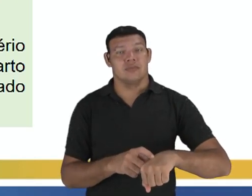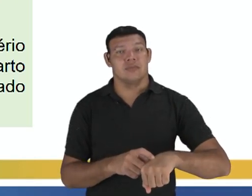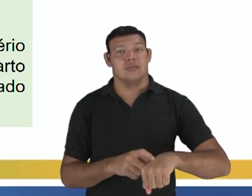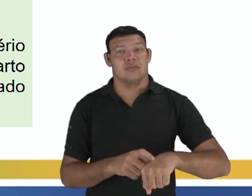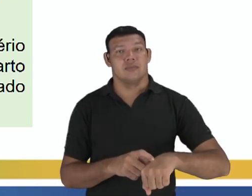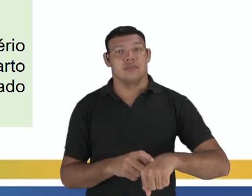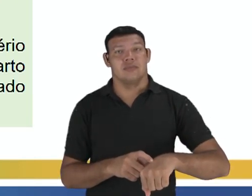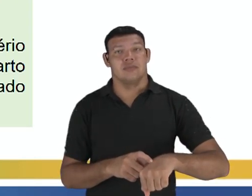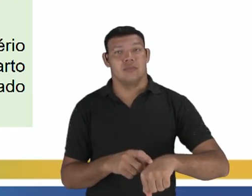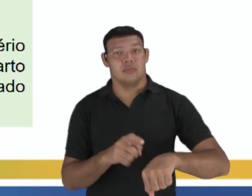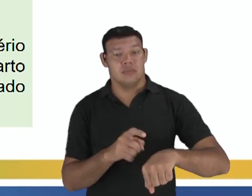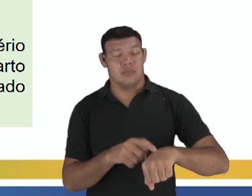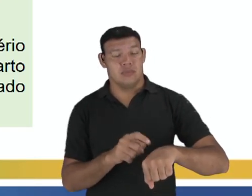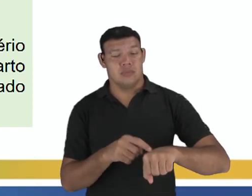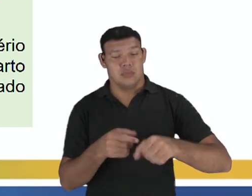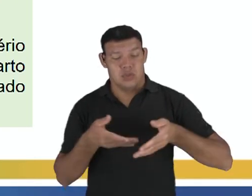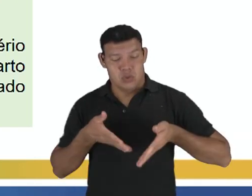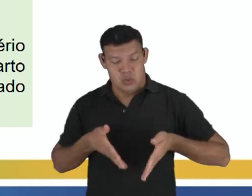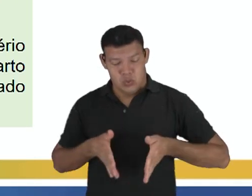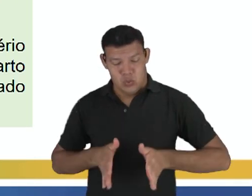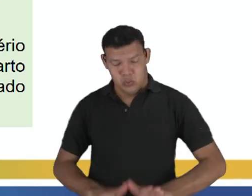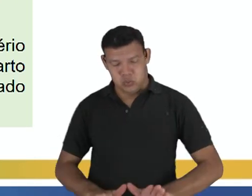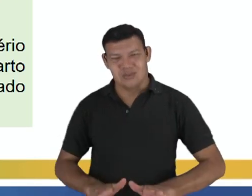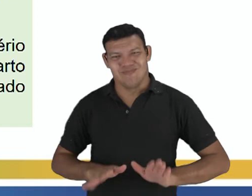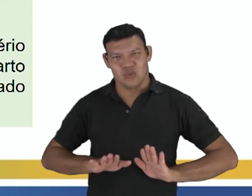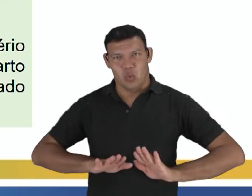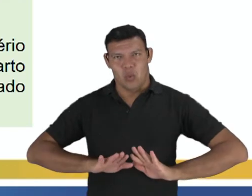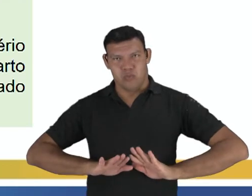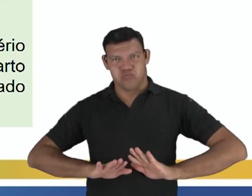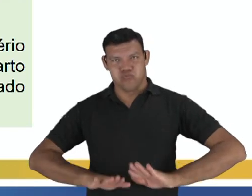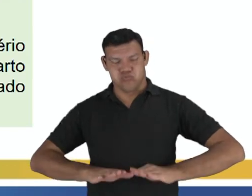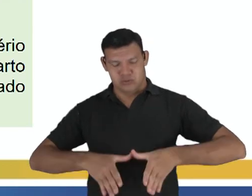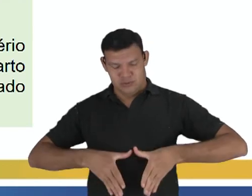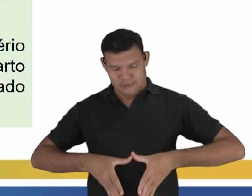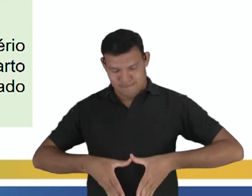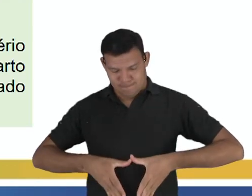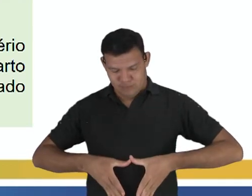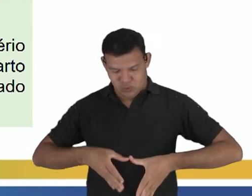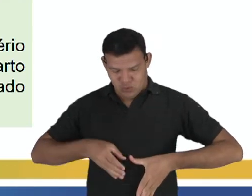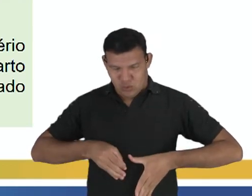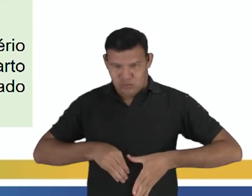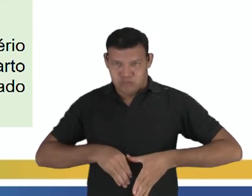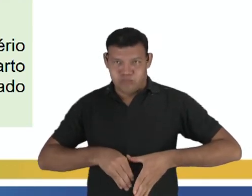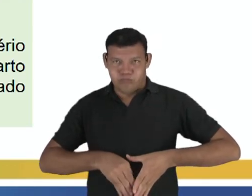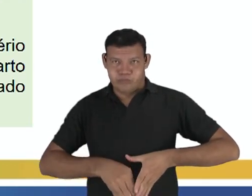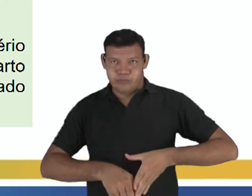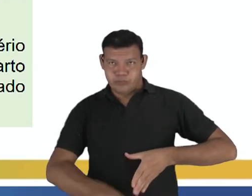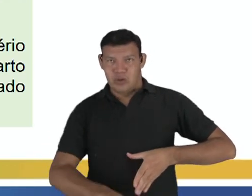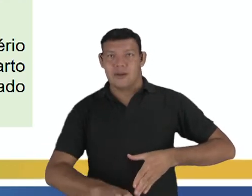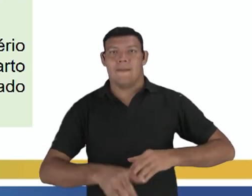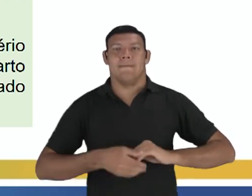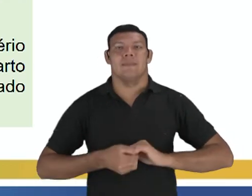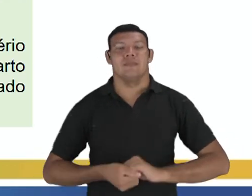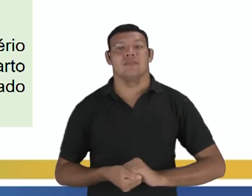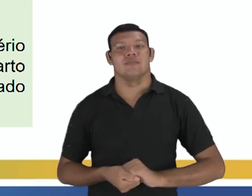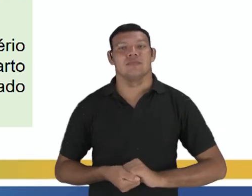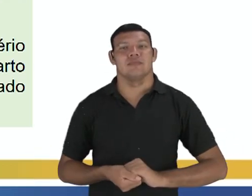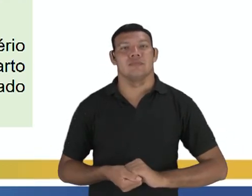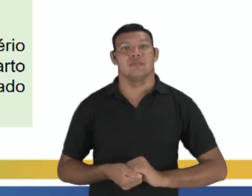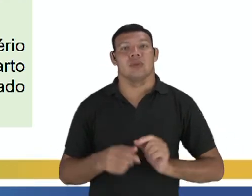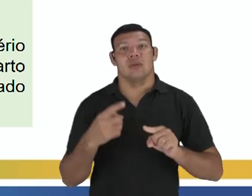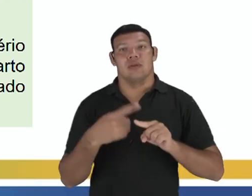parto é o nome dado ao momento em que o bebê deixa o útero finalizando o período da gestação no parto normal o bebê sai espontaneamente